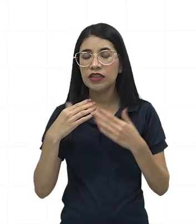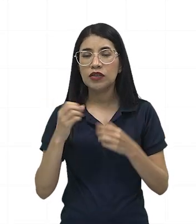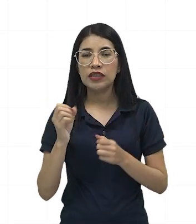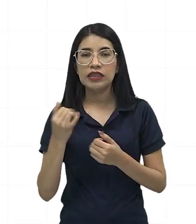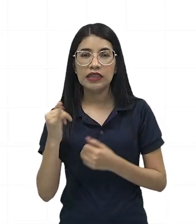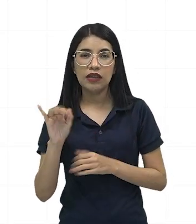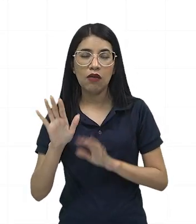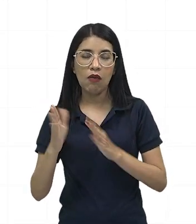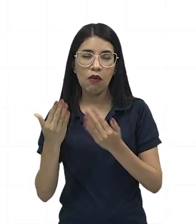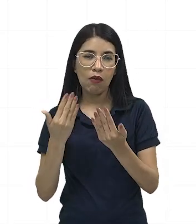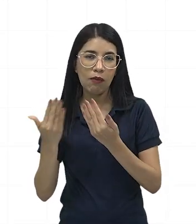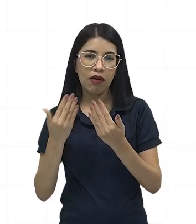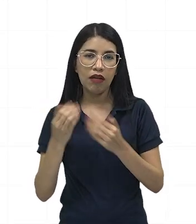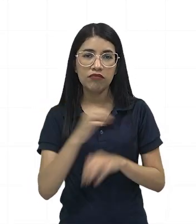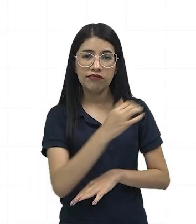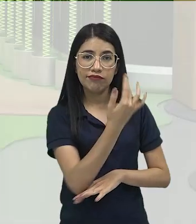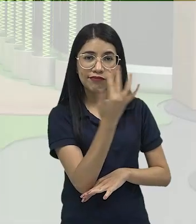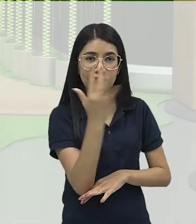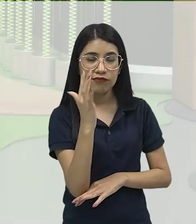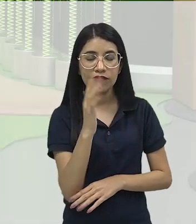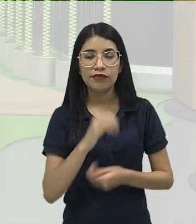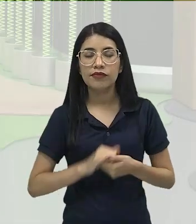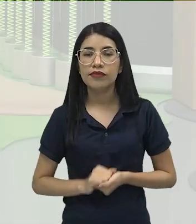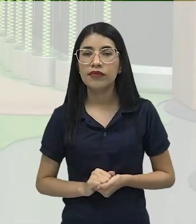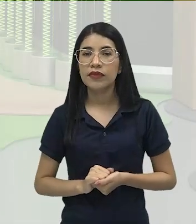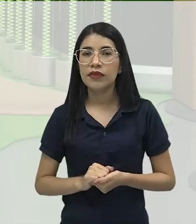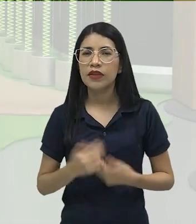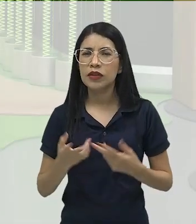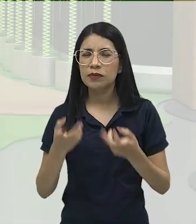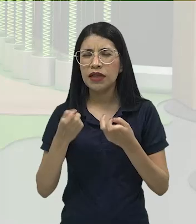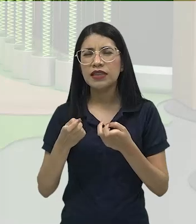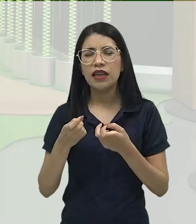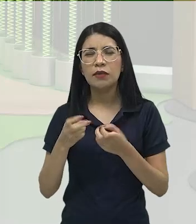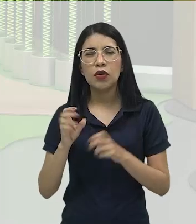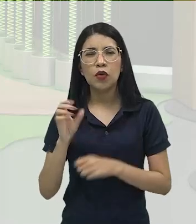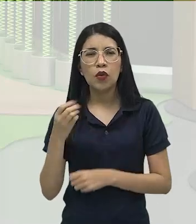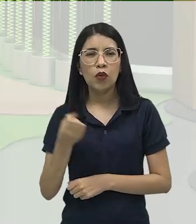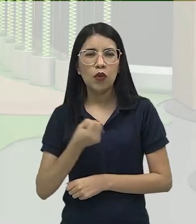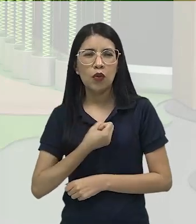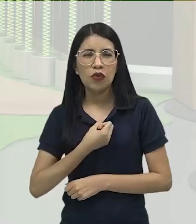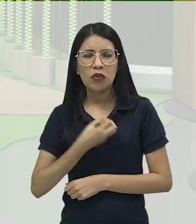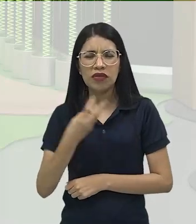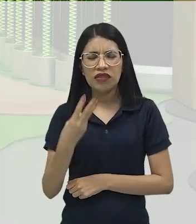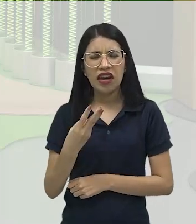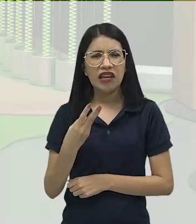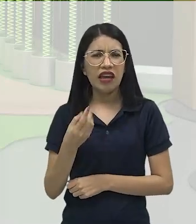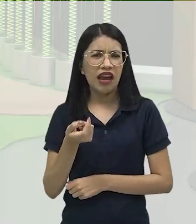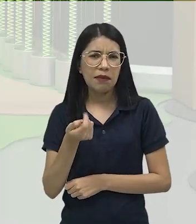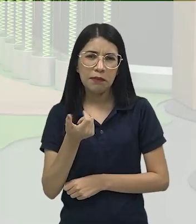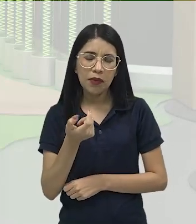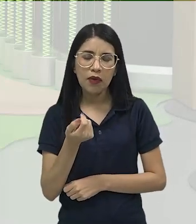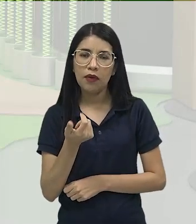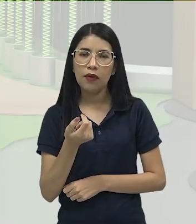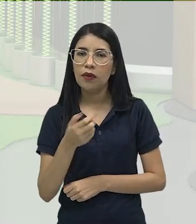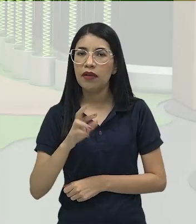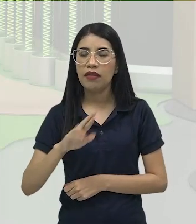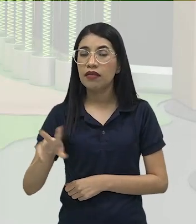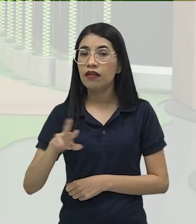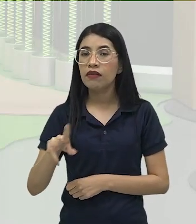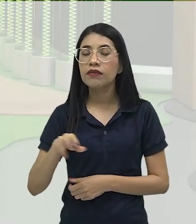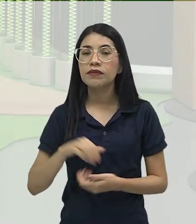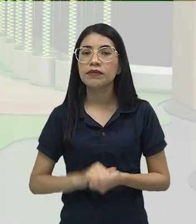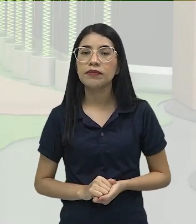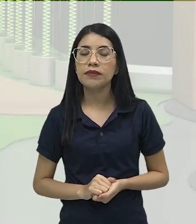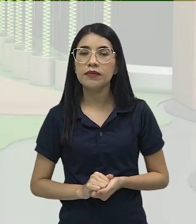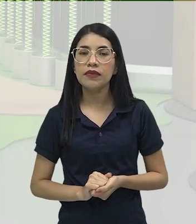floresta. Então, apesar de a gente olhar esse número e achar que ele é pequeno, professora, só 3 graus não é